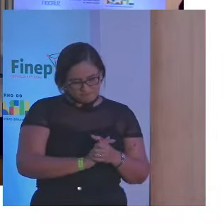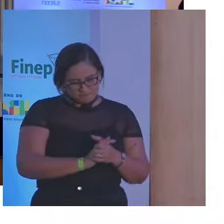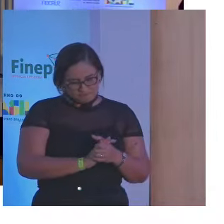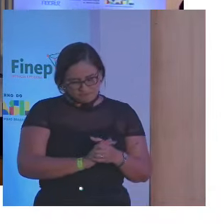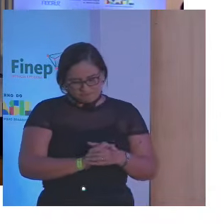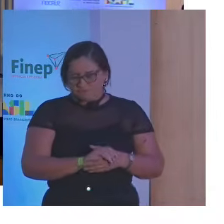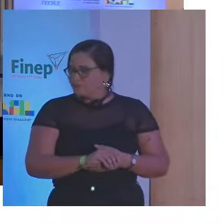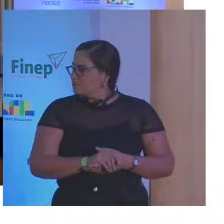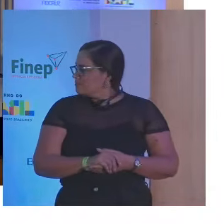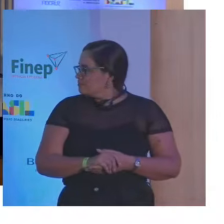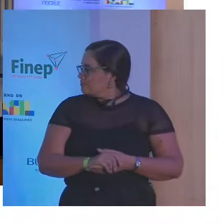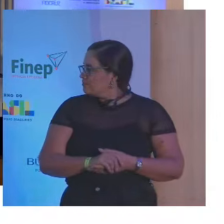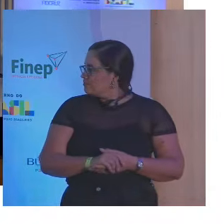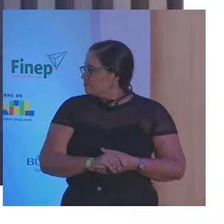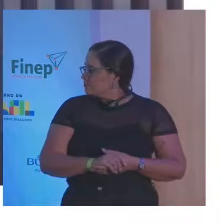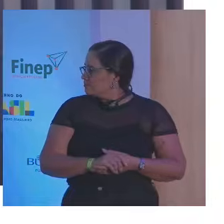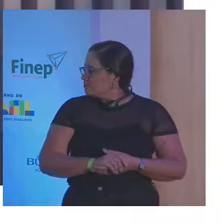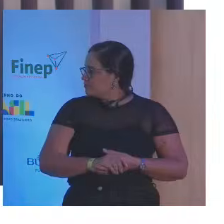Pode ser isso aqui?